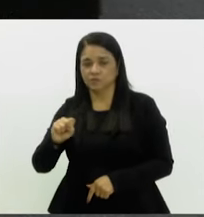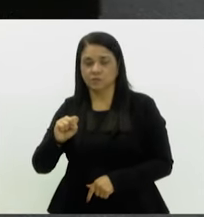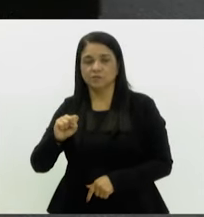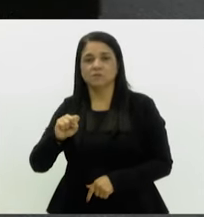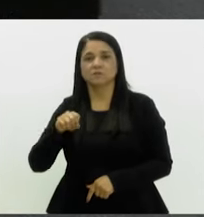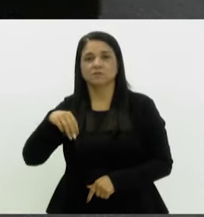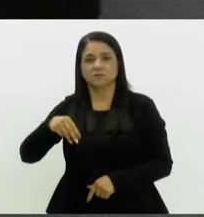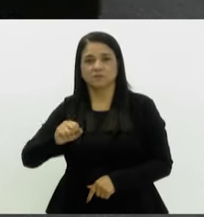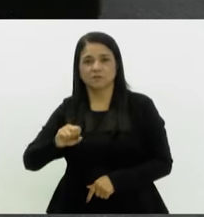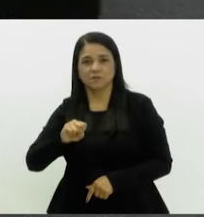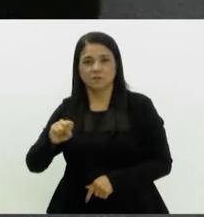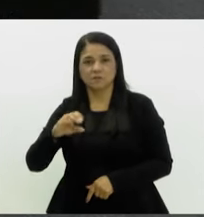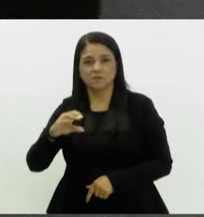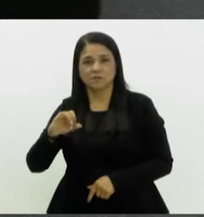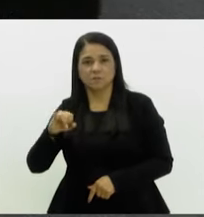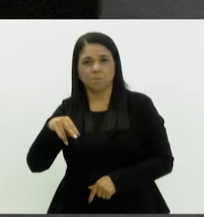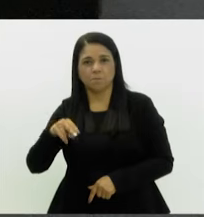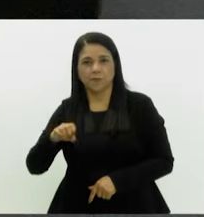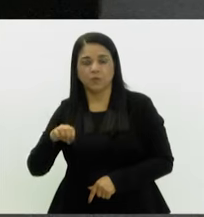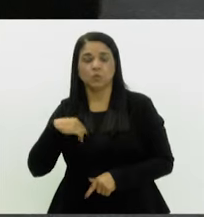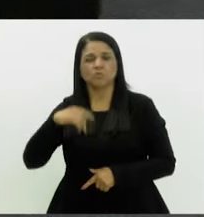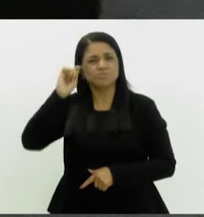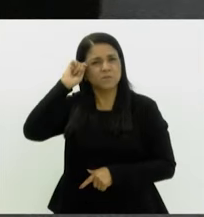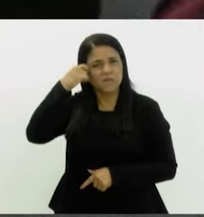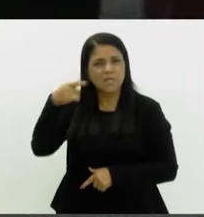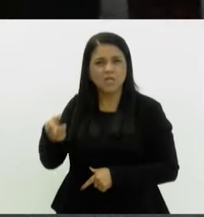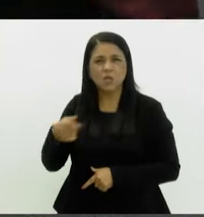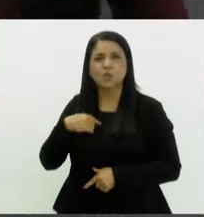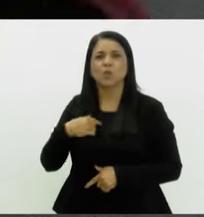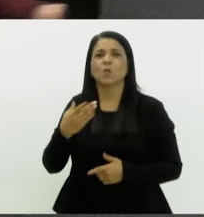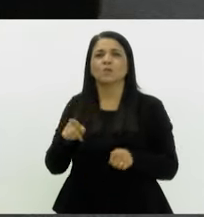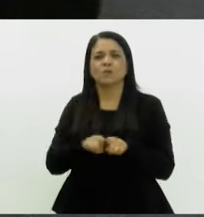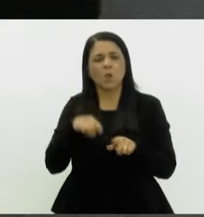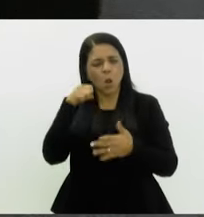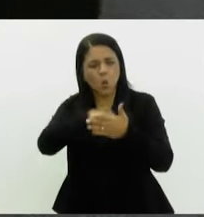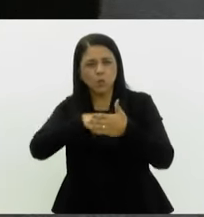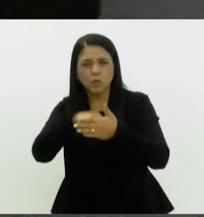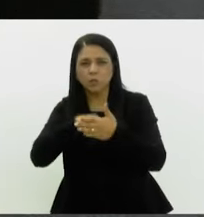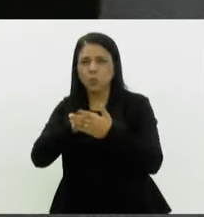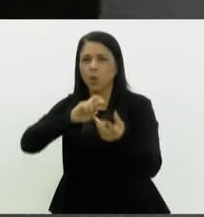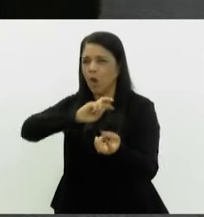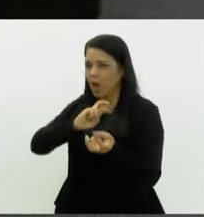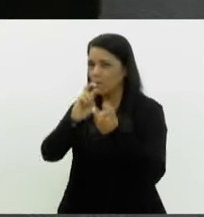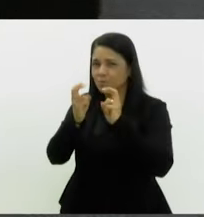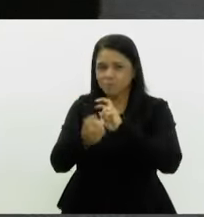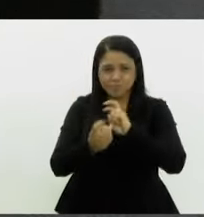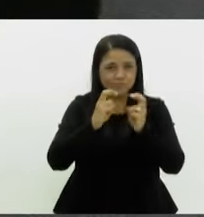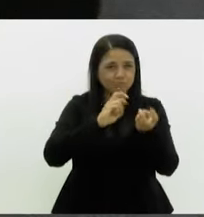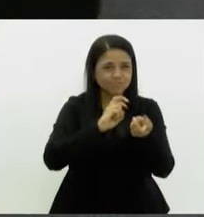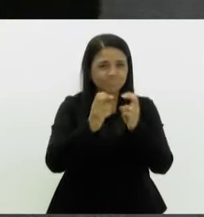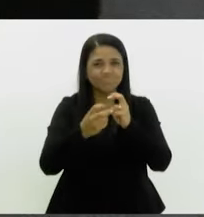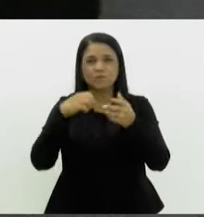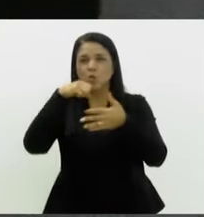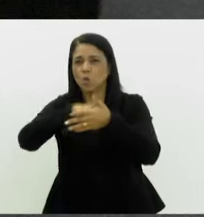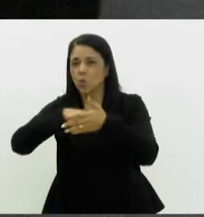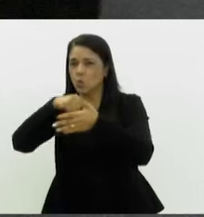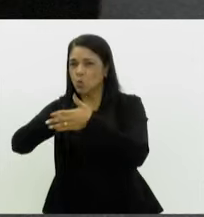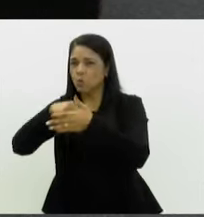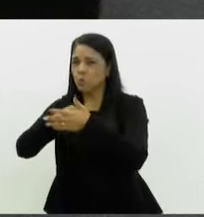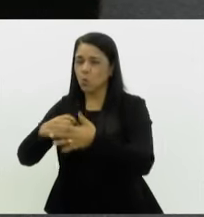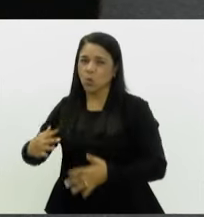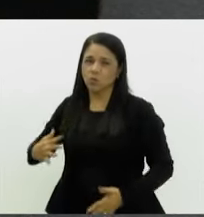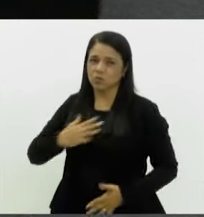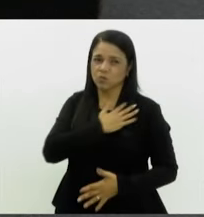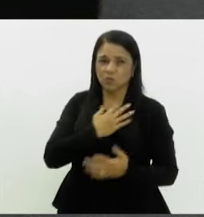homem negro, cançoneiro, papagoiabense, lutador, capoeirista, que inclusive lutou contra os gemos-mandos da